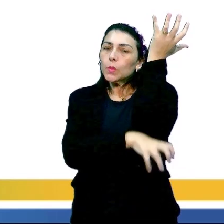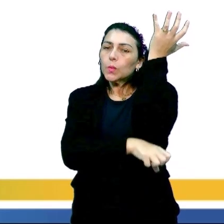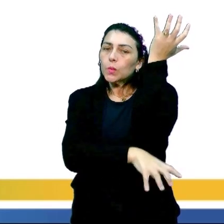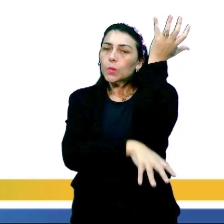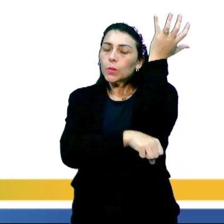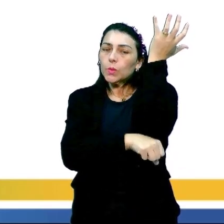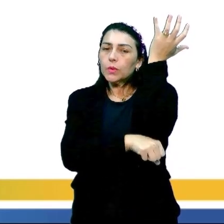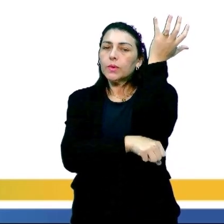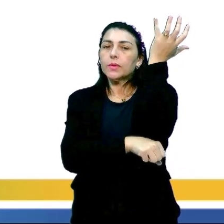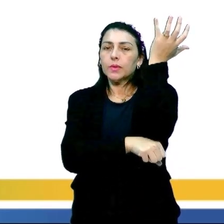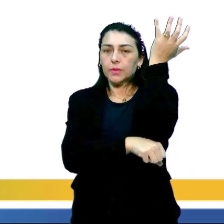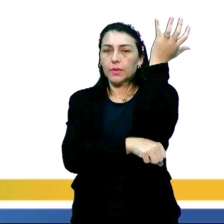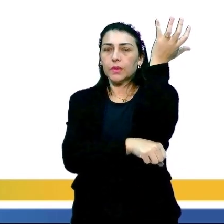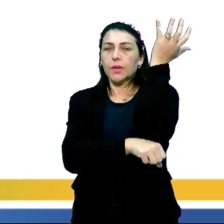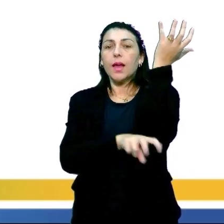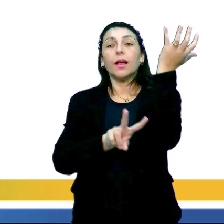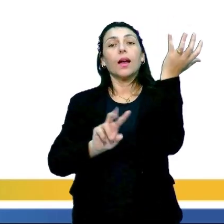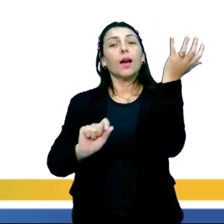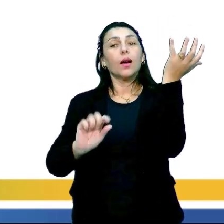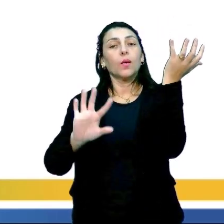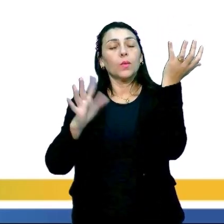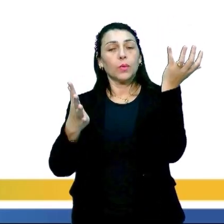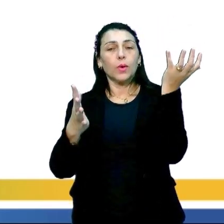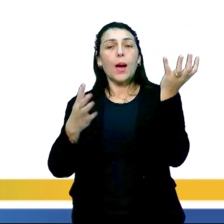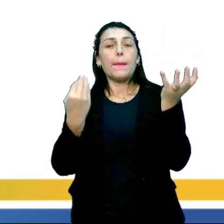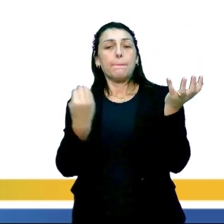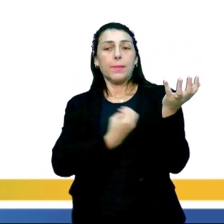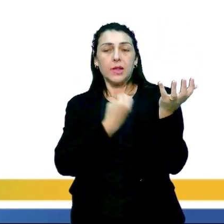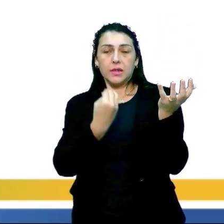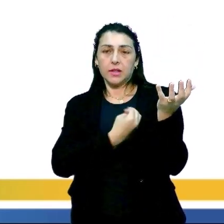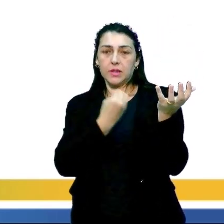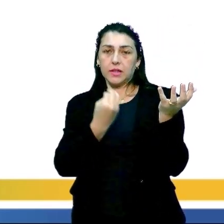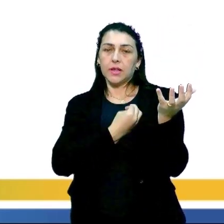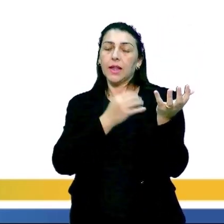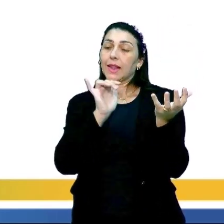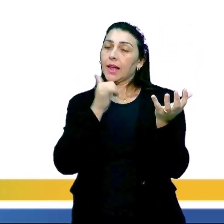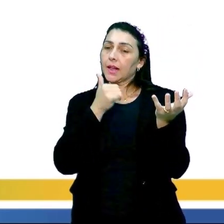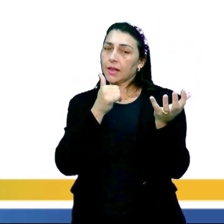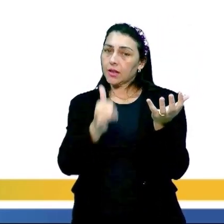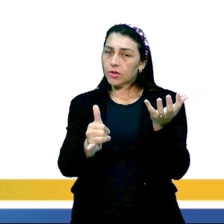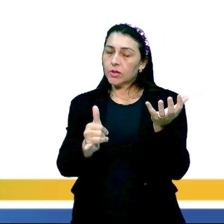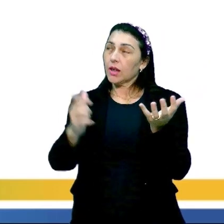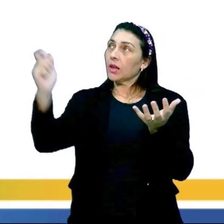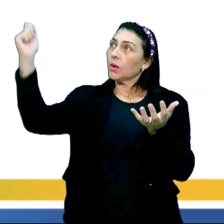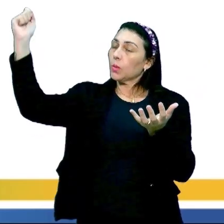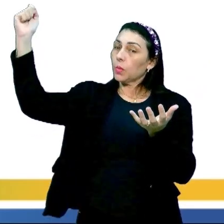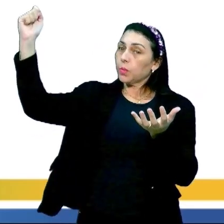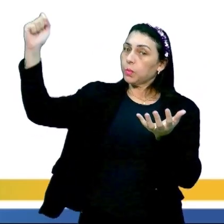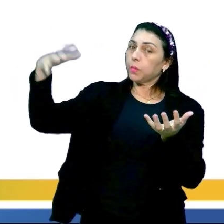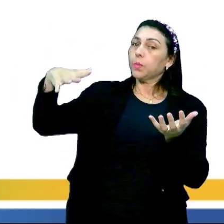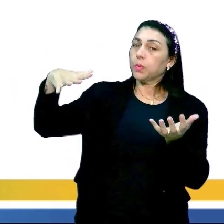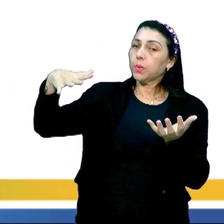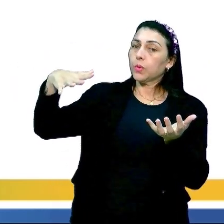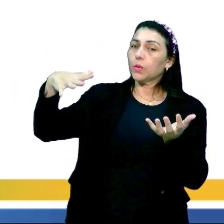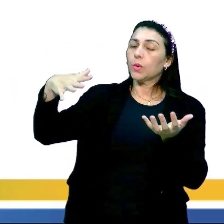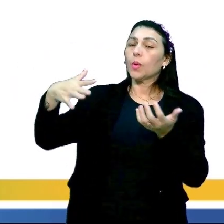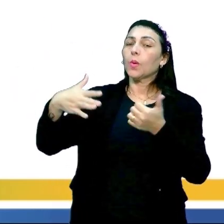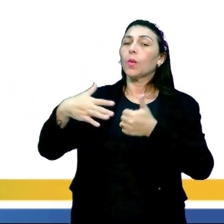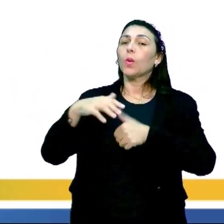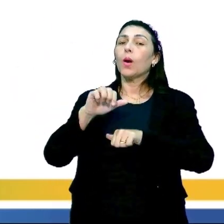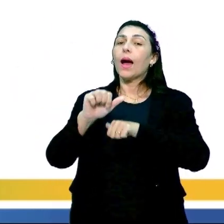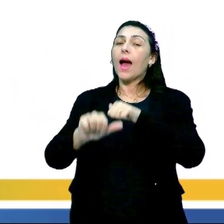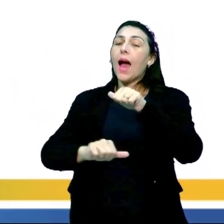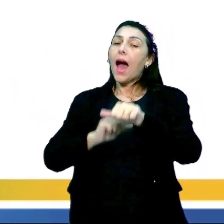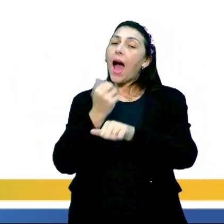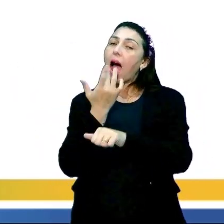raízes. E essa reação, com a participação da energia da luz, com o